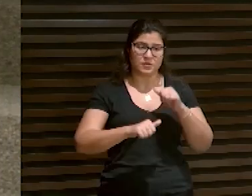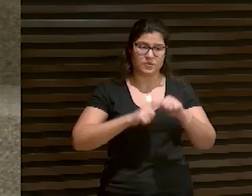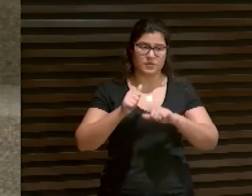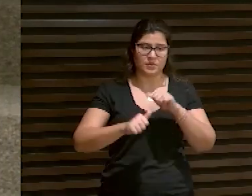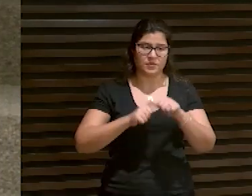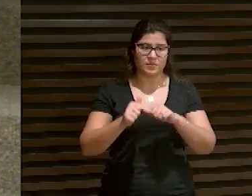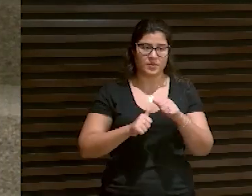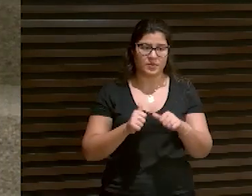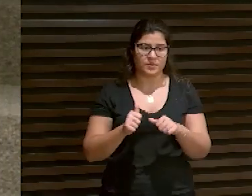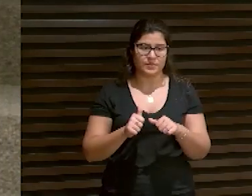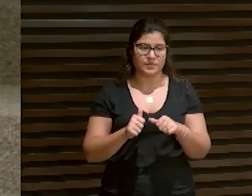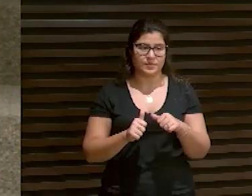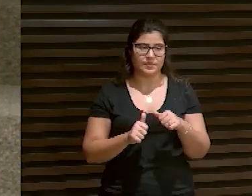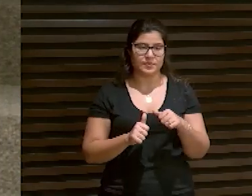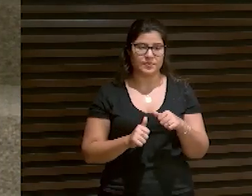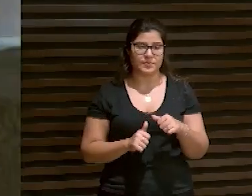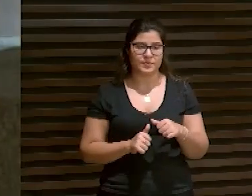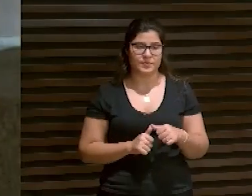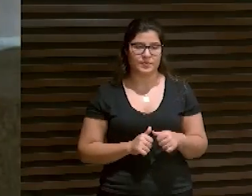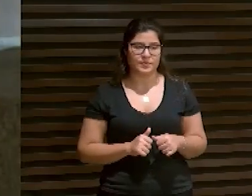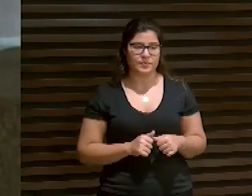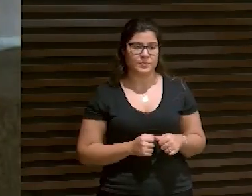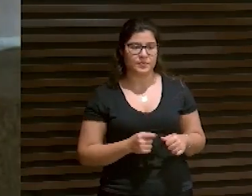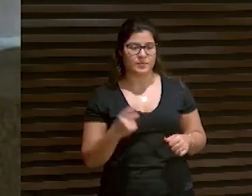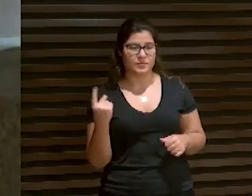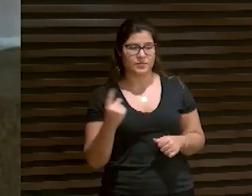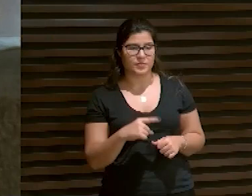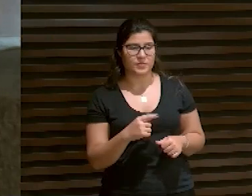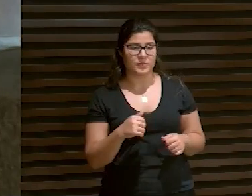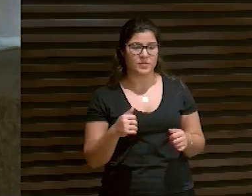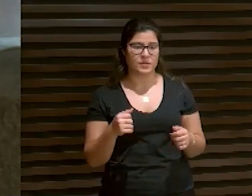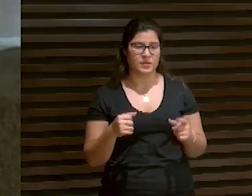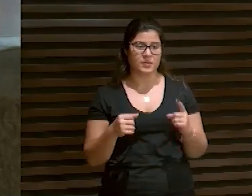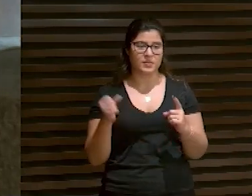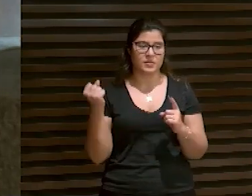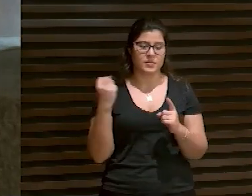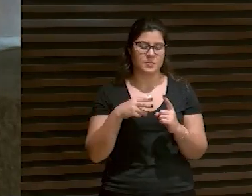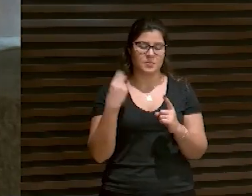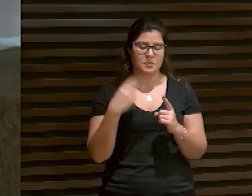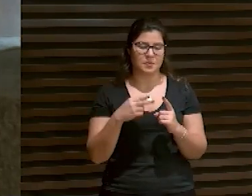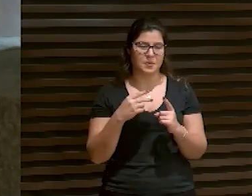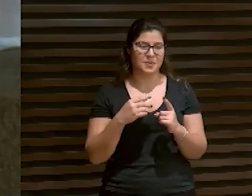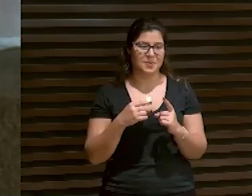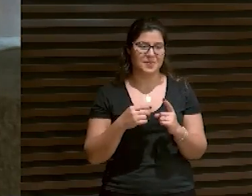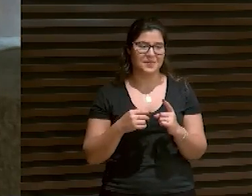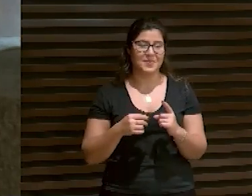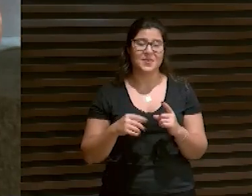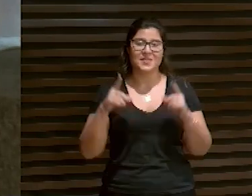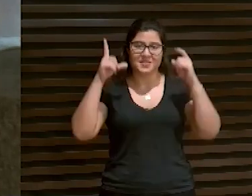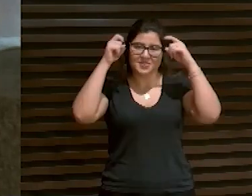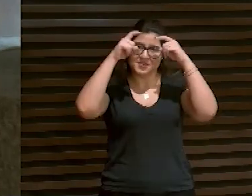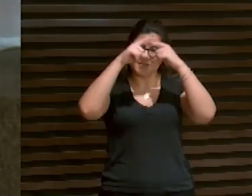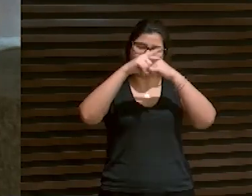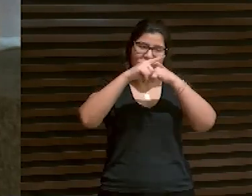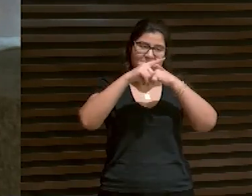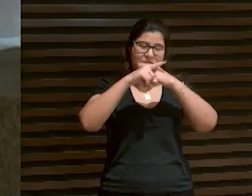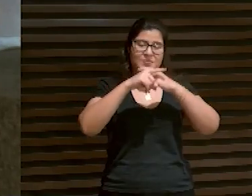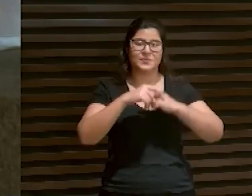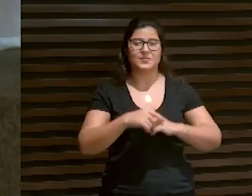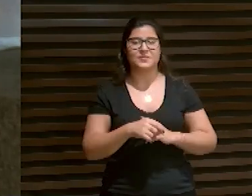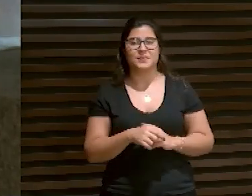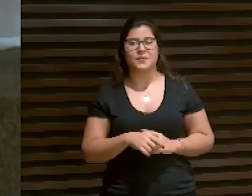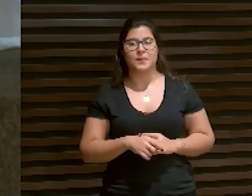apanhar. Abrir a tampa do nosso coração é difícil, irmãos, é muito difícil. E a